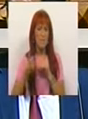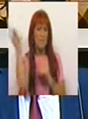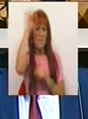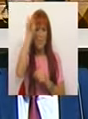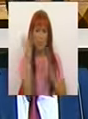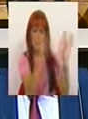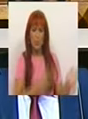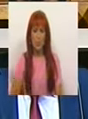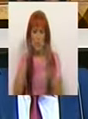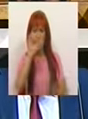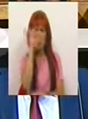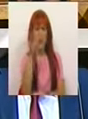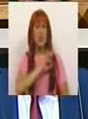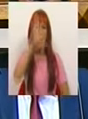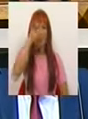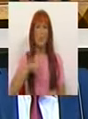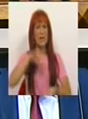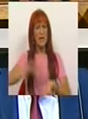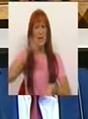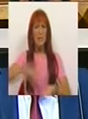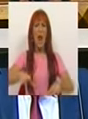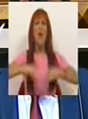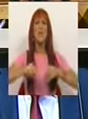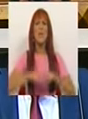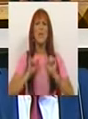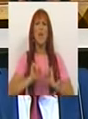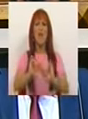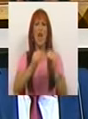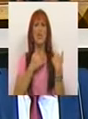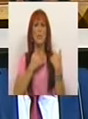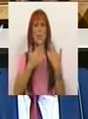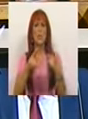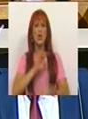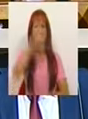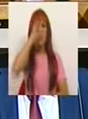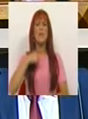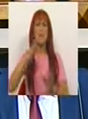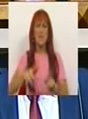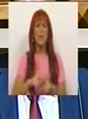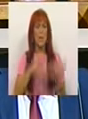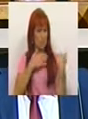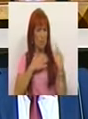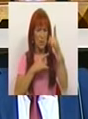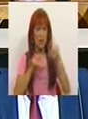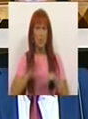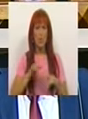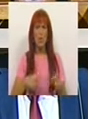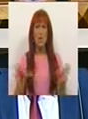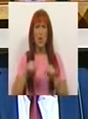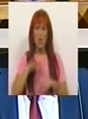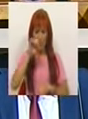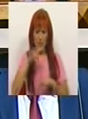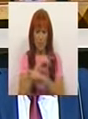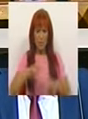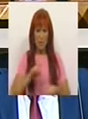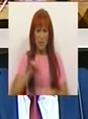sustentabilidade da produção florestal. Sr. Ministro, está na altura de assumir as suas responsabilidades. Sr. Ministro será responsável por proibir novas plantações